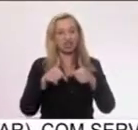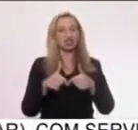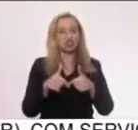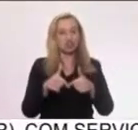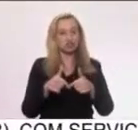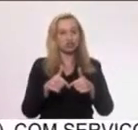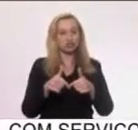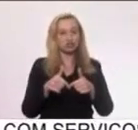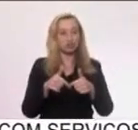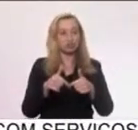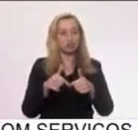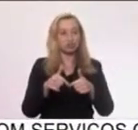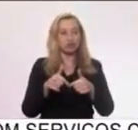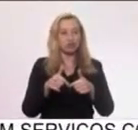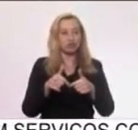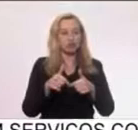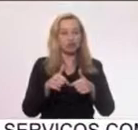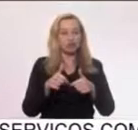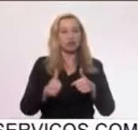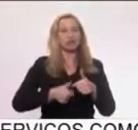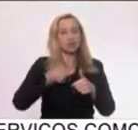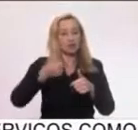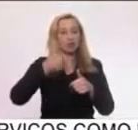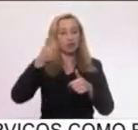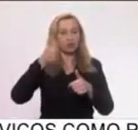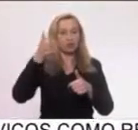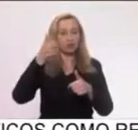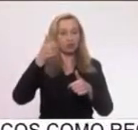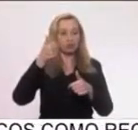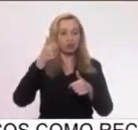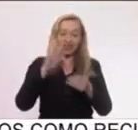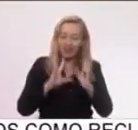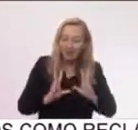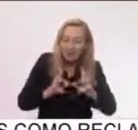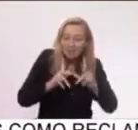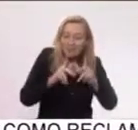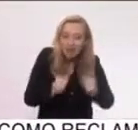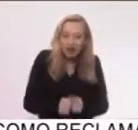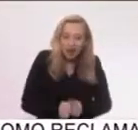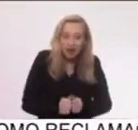já estamos tratando de sanear e limpar,